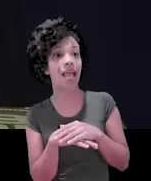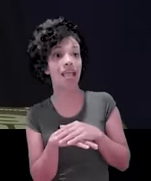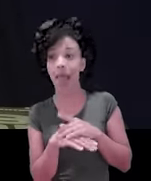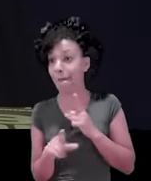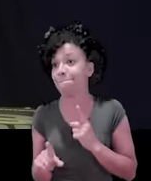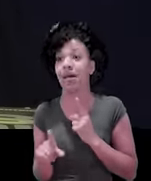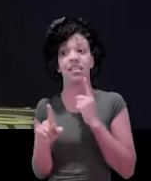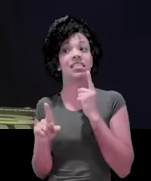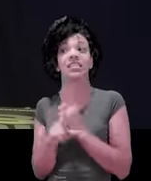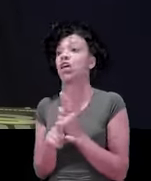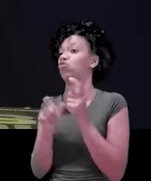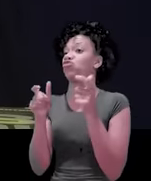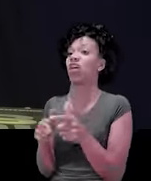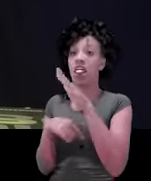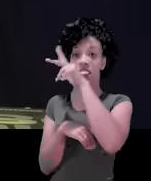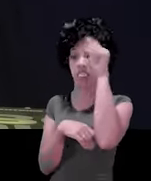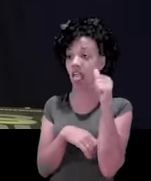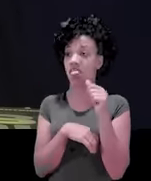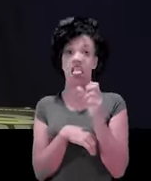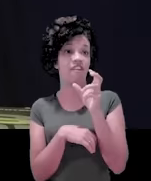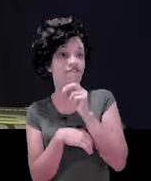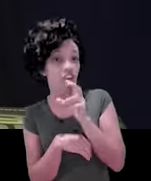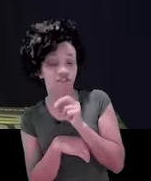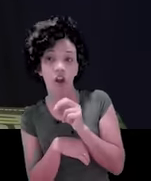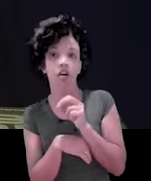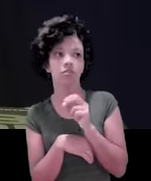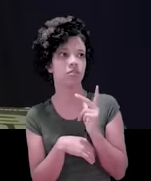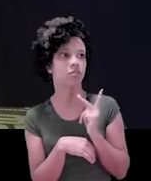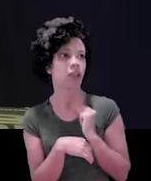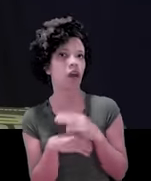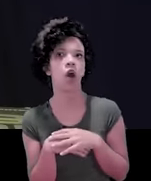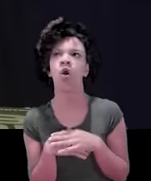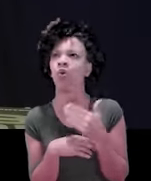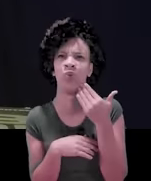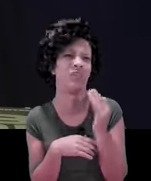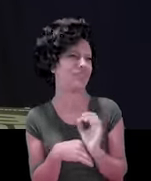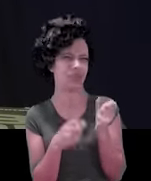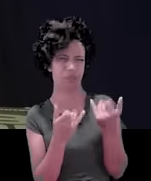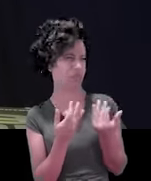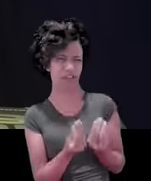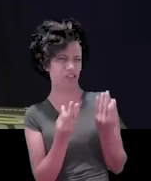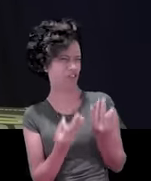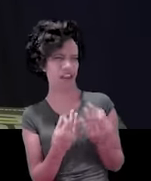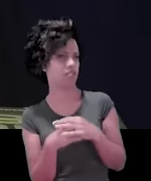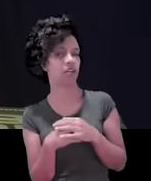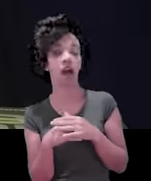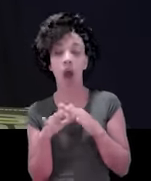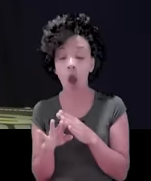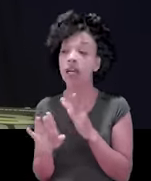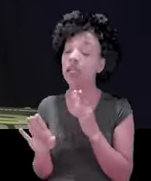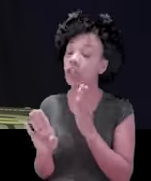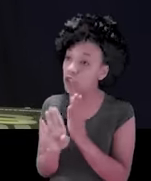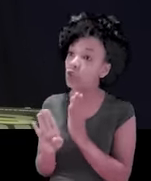Ele pareceu ali na boca não sei aonde cartaya da minha voz então você quer um futuro tô entendendo nada fala direito tu